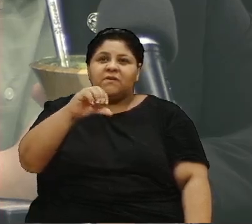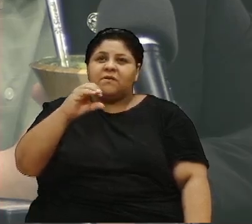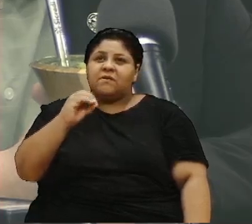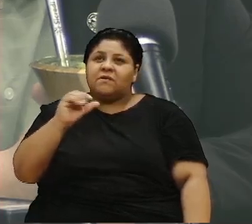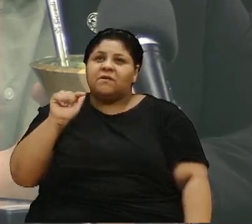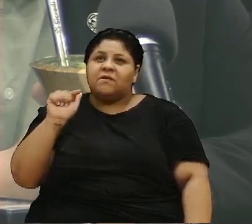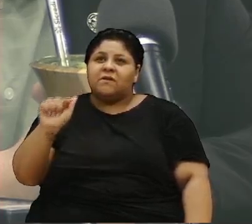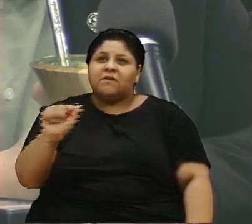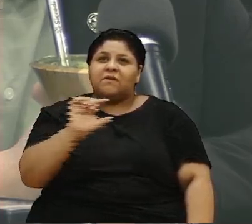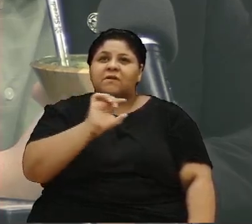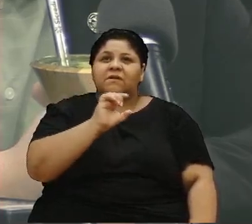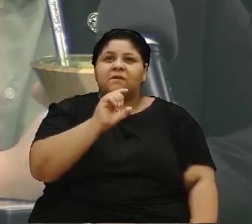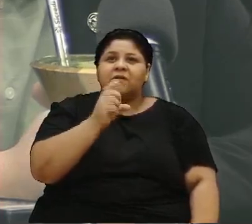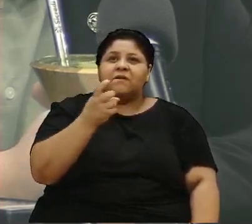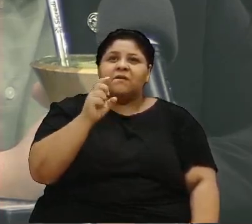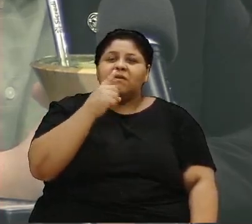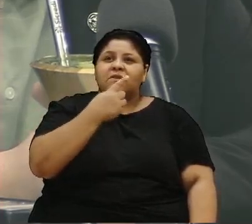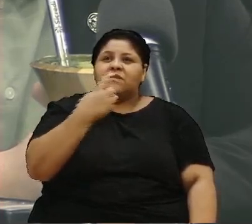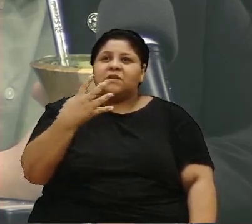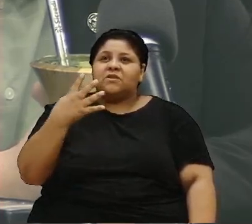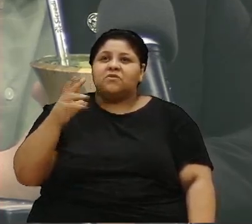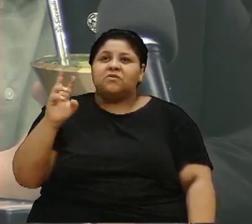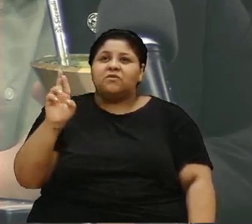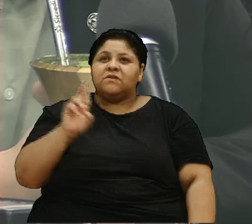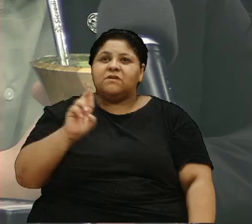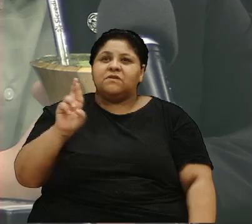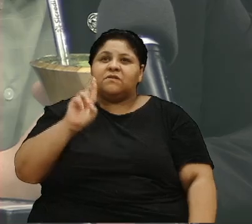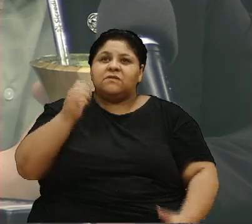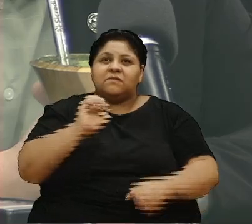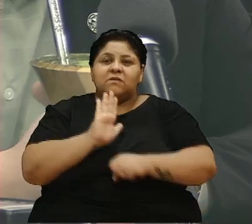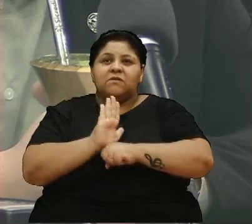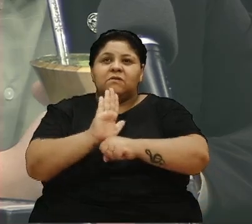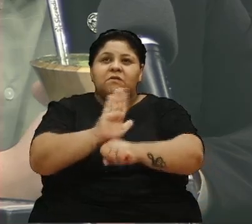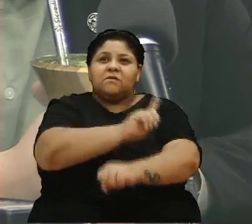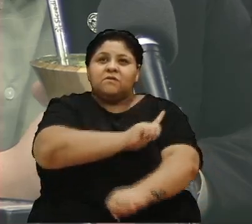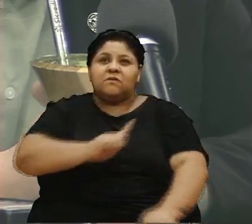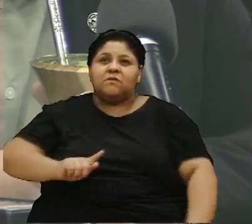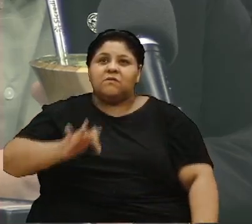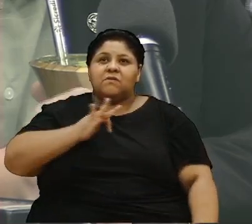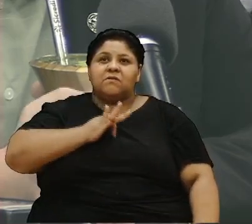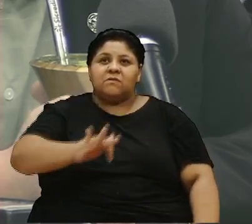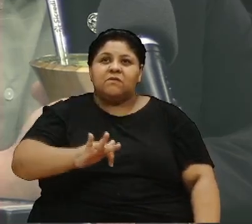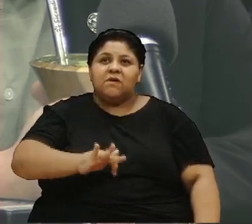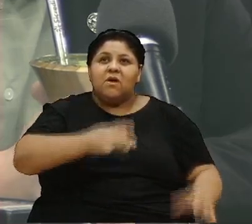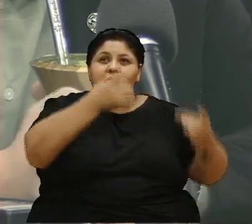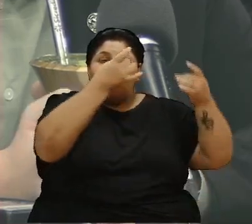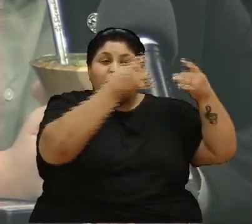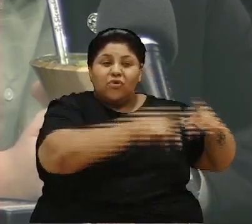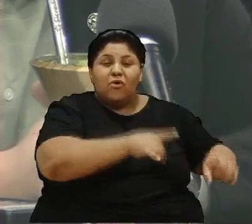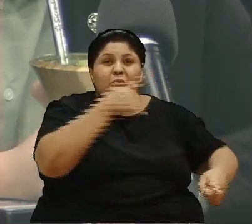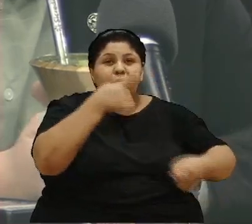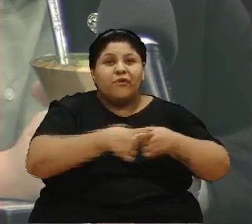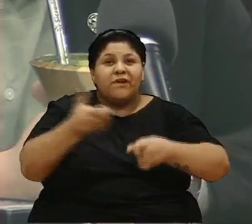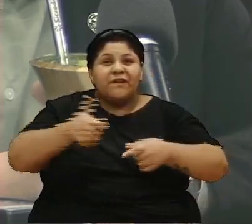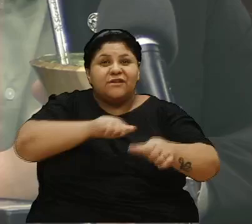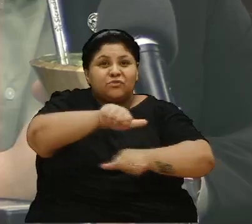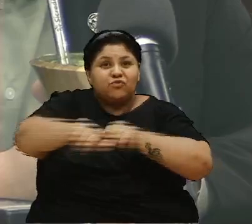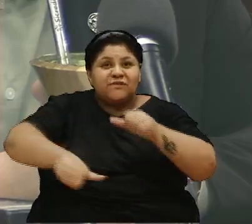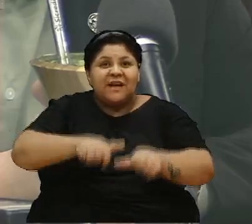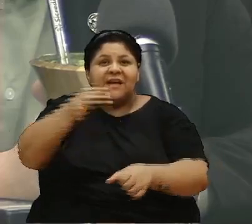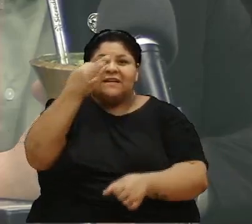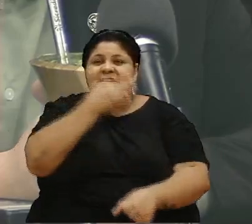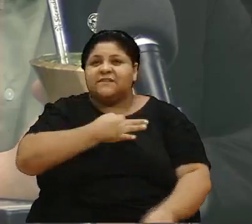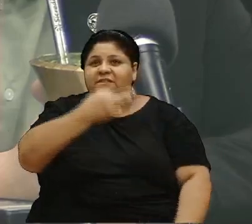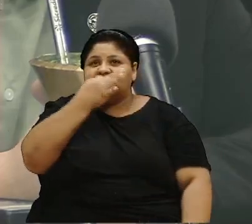1.790 de 14 anos de contribuição. Obrigado. Com o governo federal. Eu joguei no lixo porque eu quis mudar o meu município.